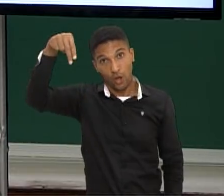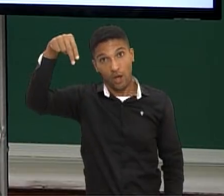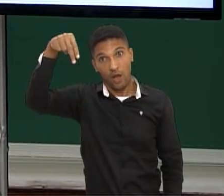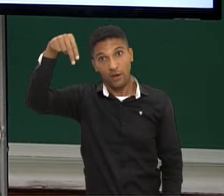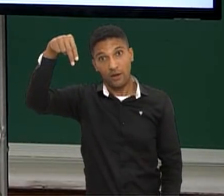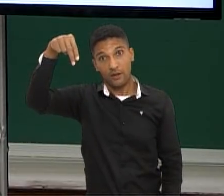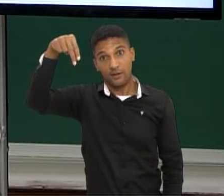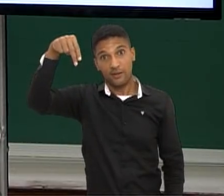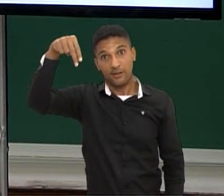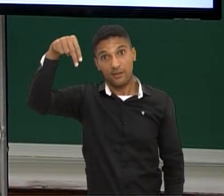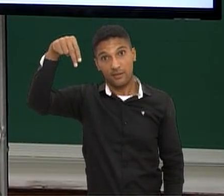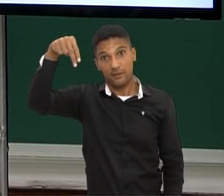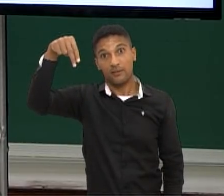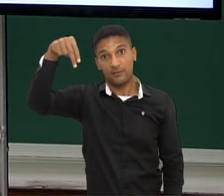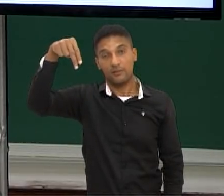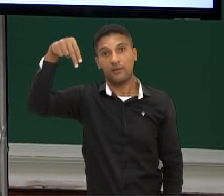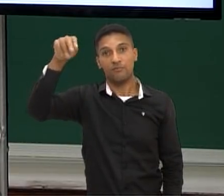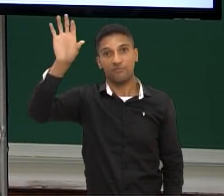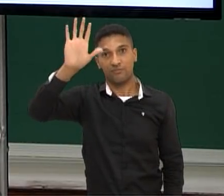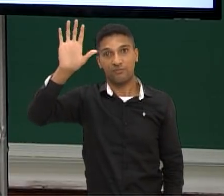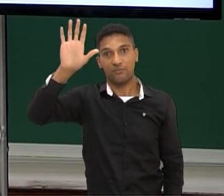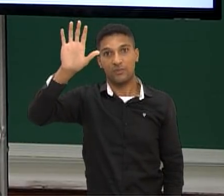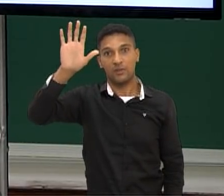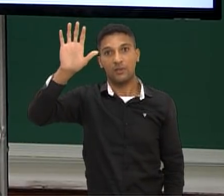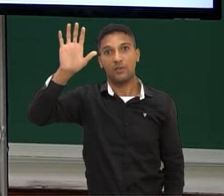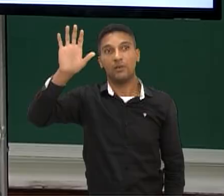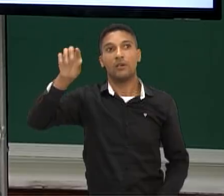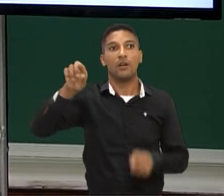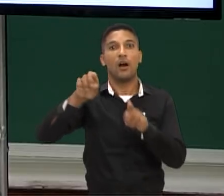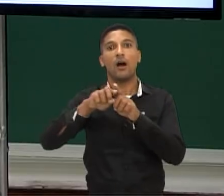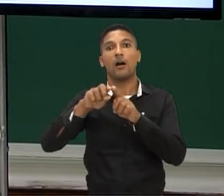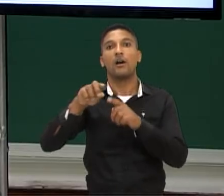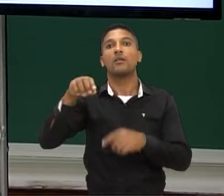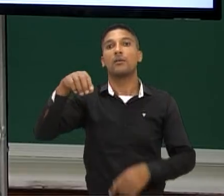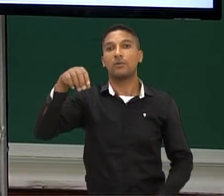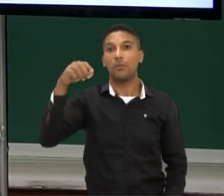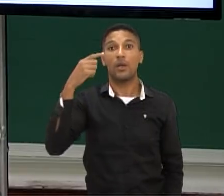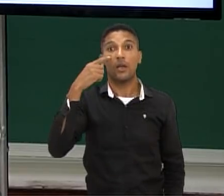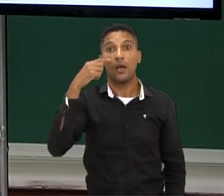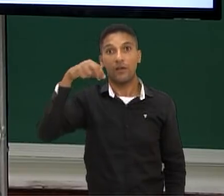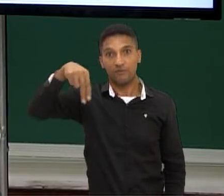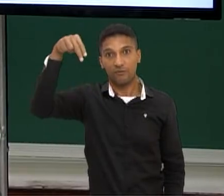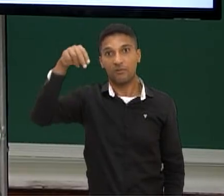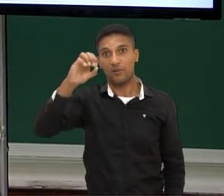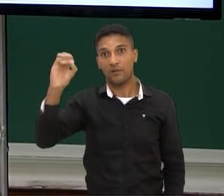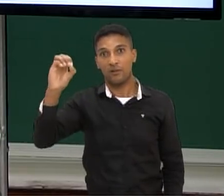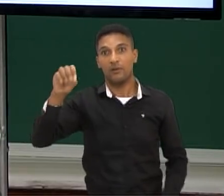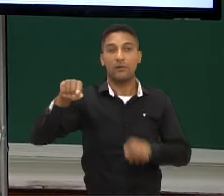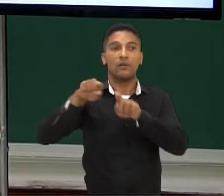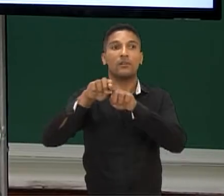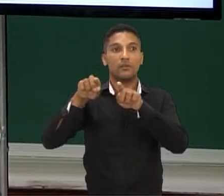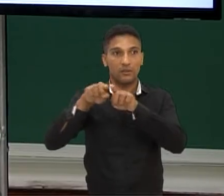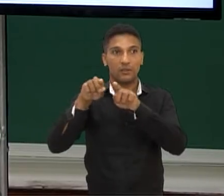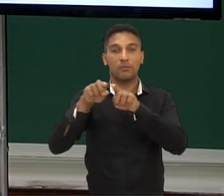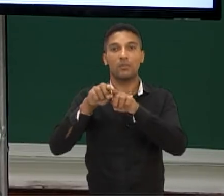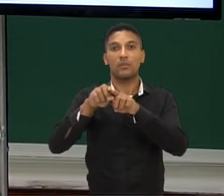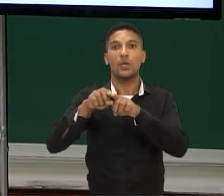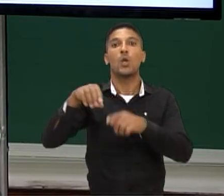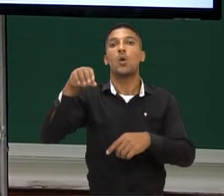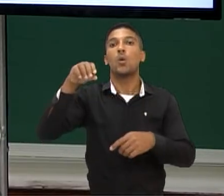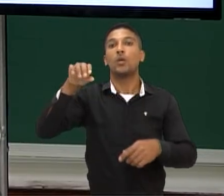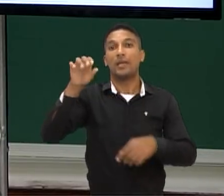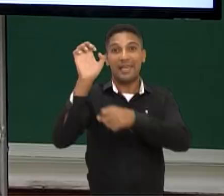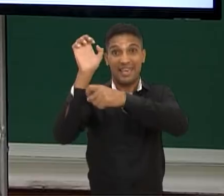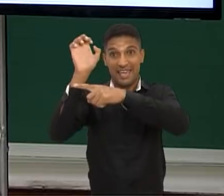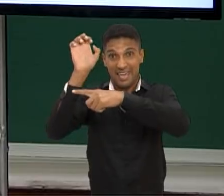grandes concentrações aqui, ó, na região Norte, mas veja que é só na capital, Manaus, tá? Aqui